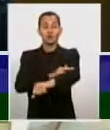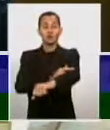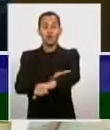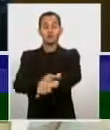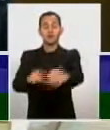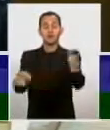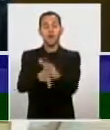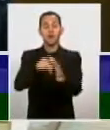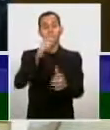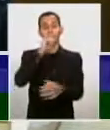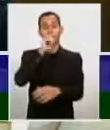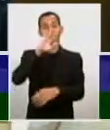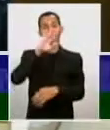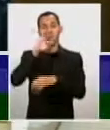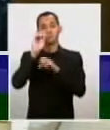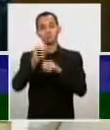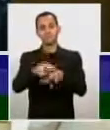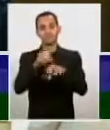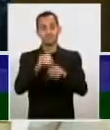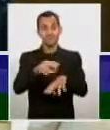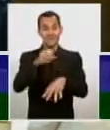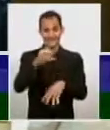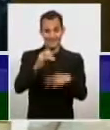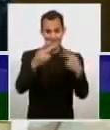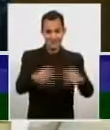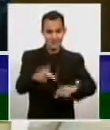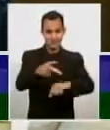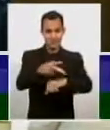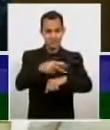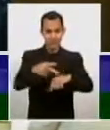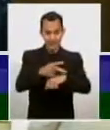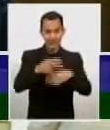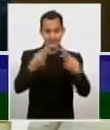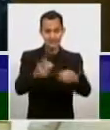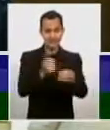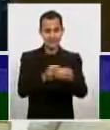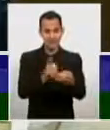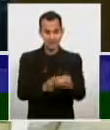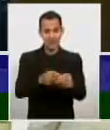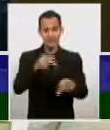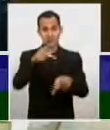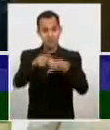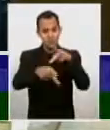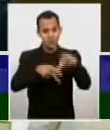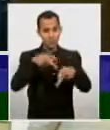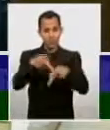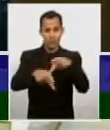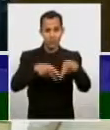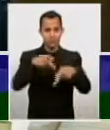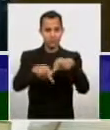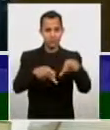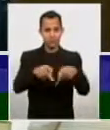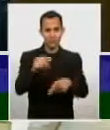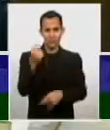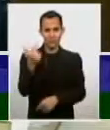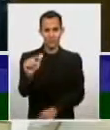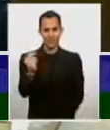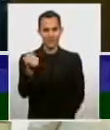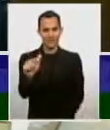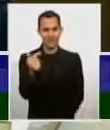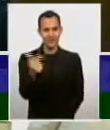berço. Se nosso país, nossa cidade, nosso povo não tem